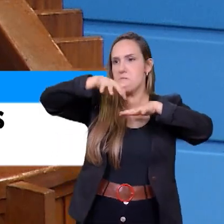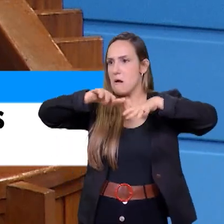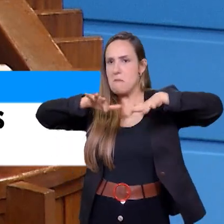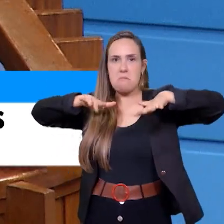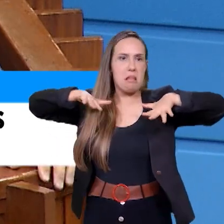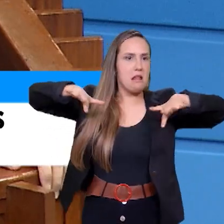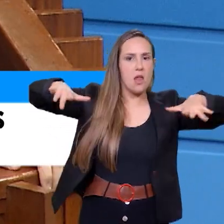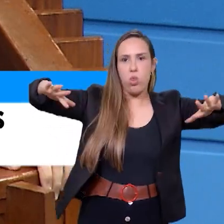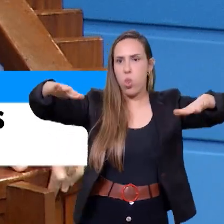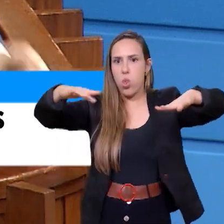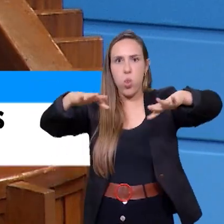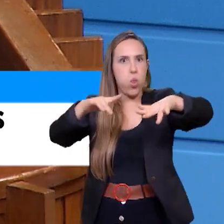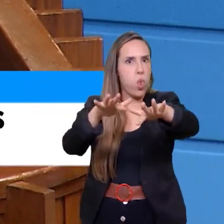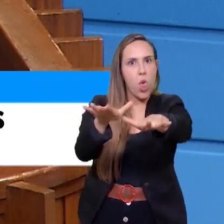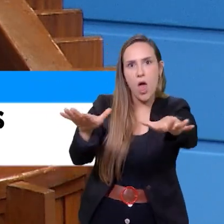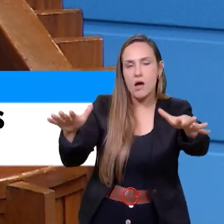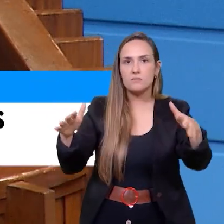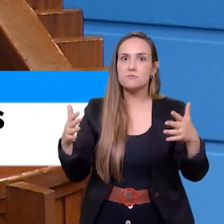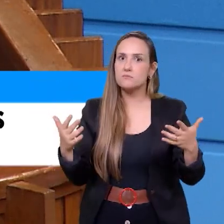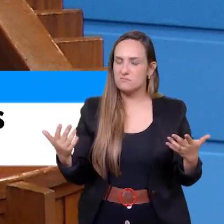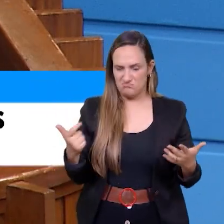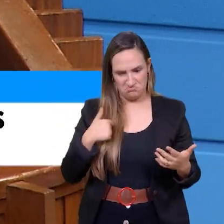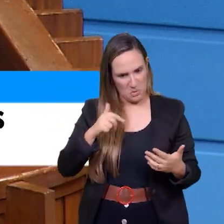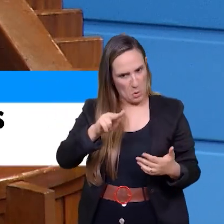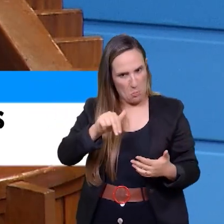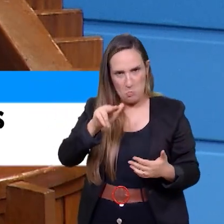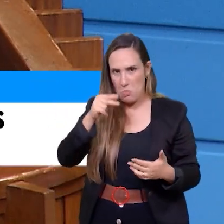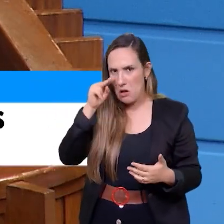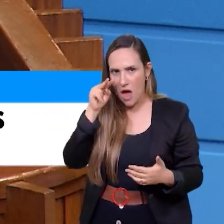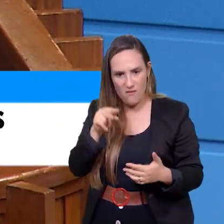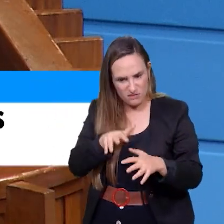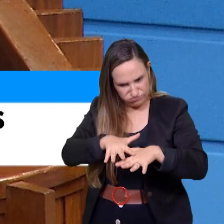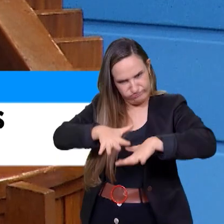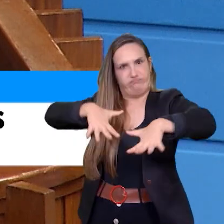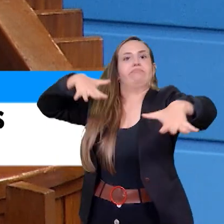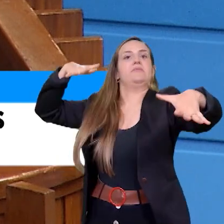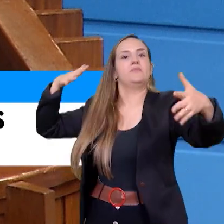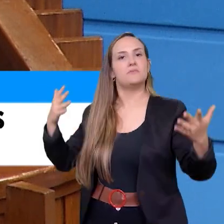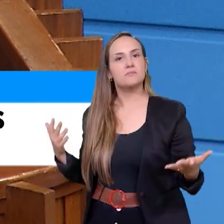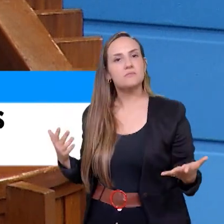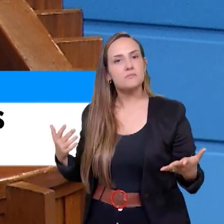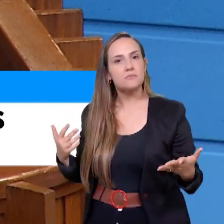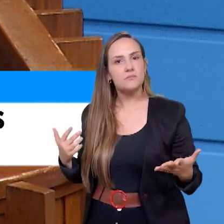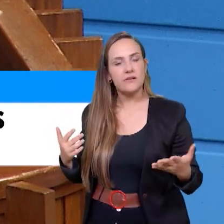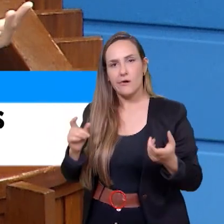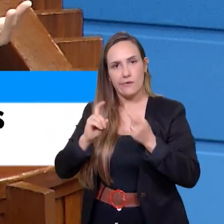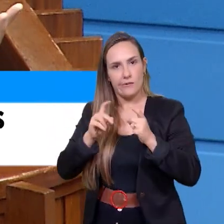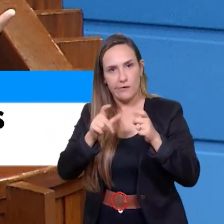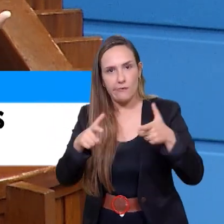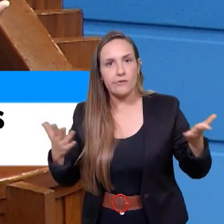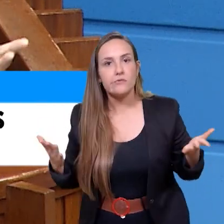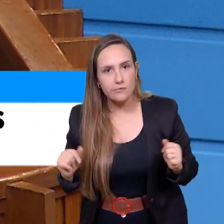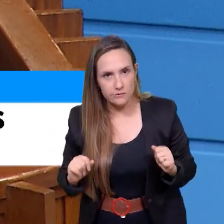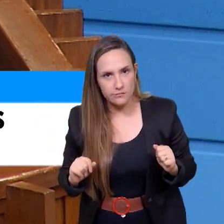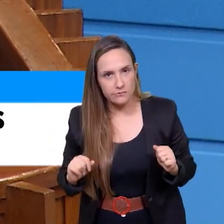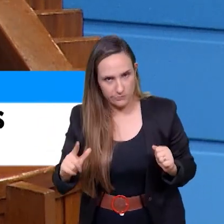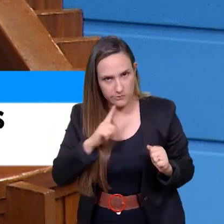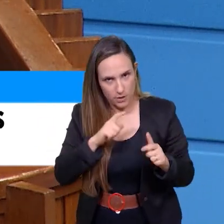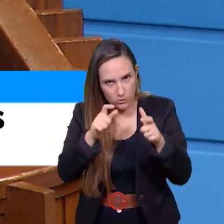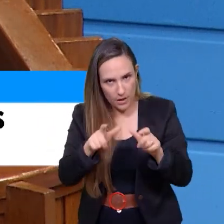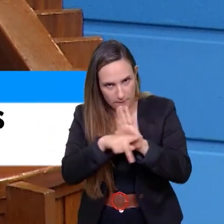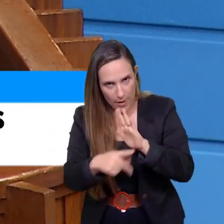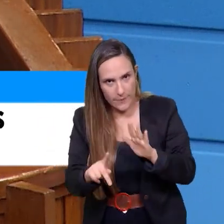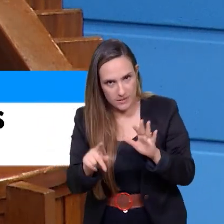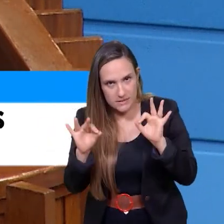no canteiro. Nunca houve um movimento desse tamanho, e eu pergunto, aonde é que essas pessoas vão se